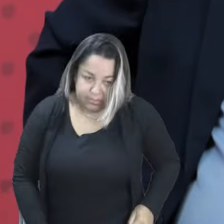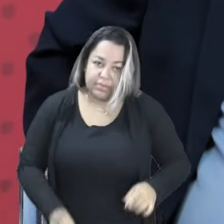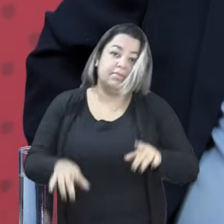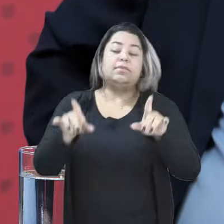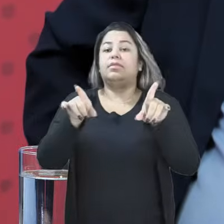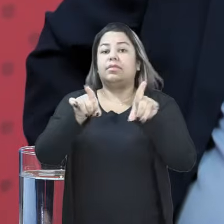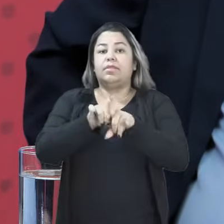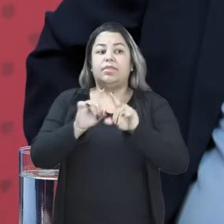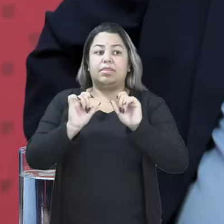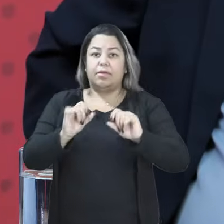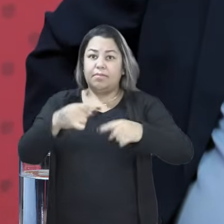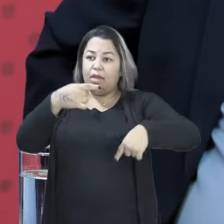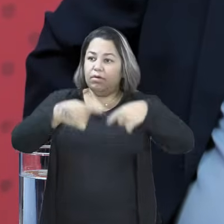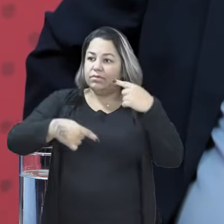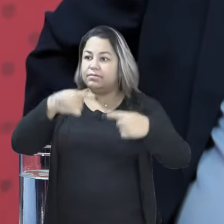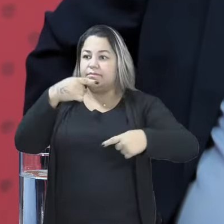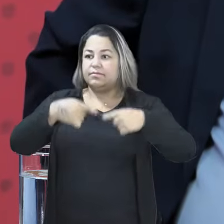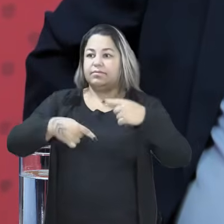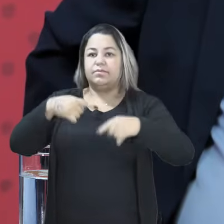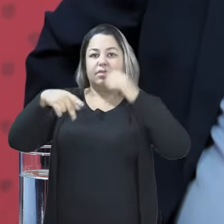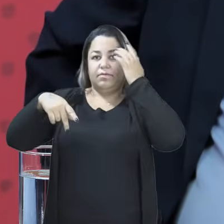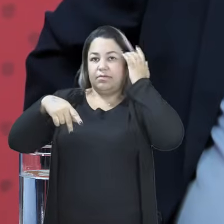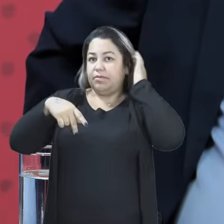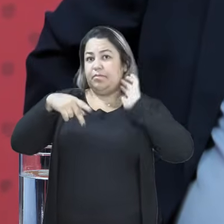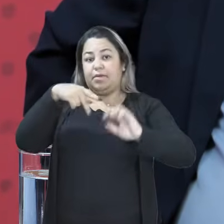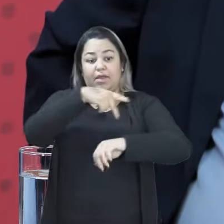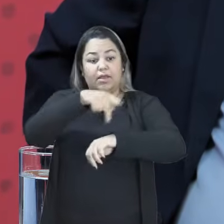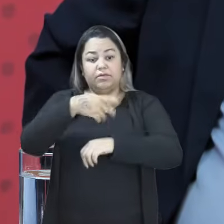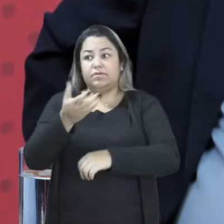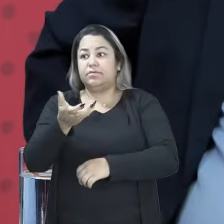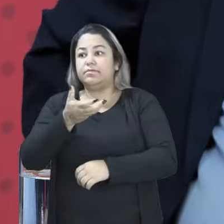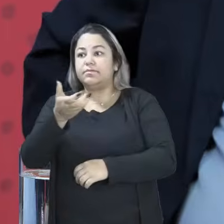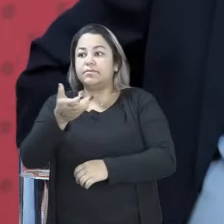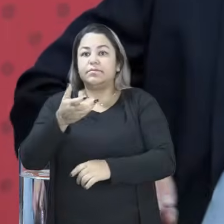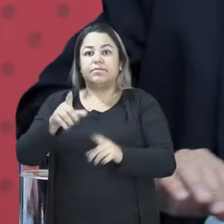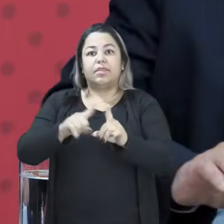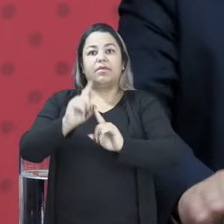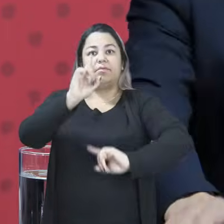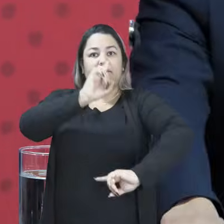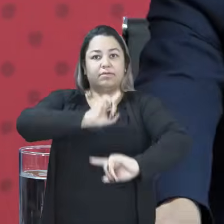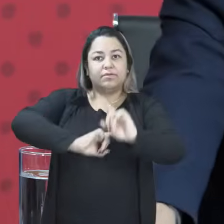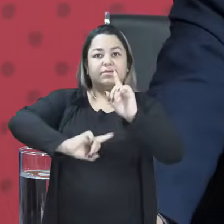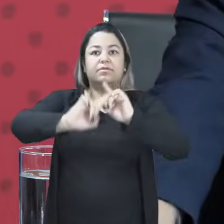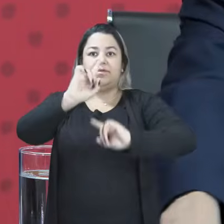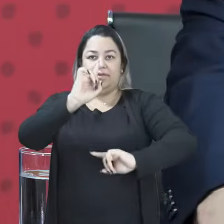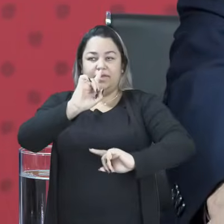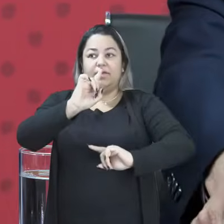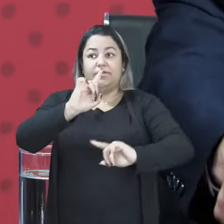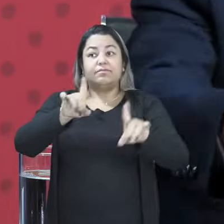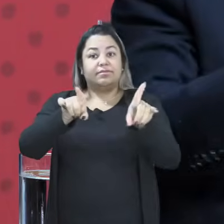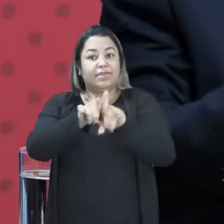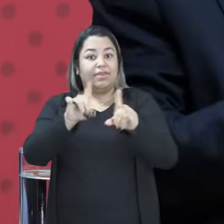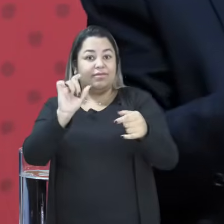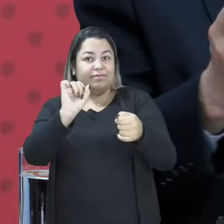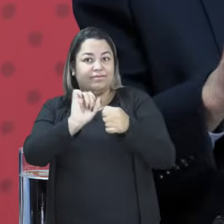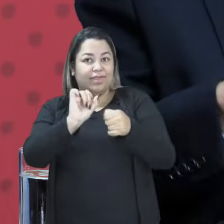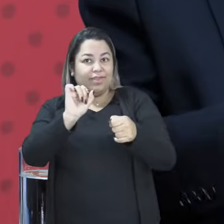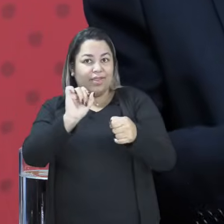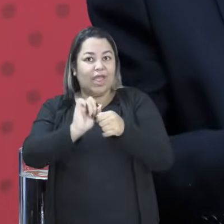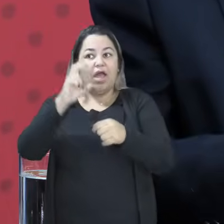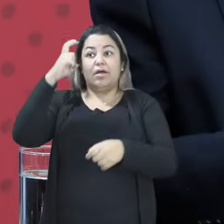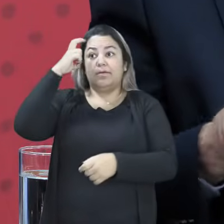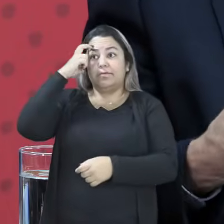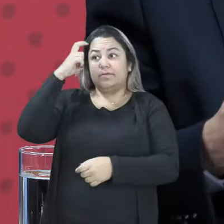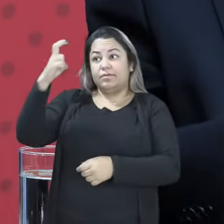de qual país que nós queremos construir, de qual país que nós deixaremos para as futuras